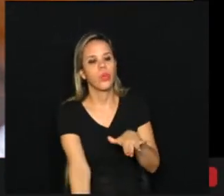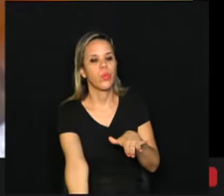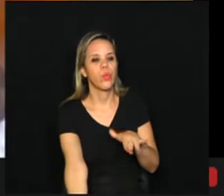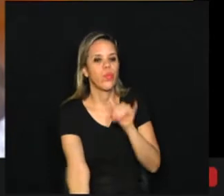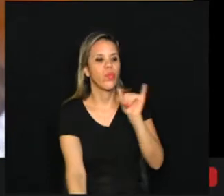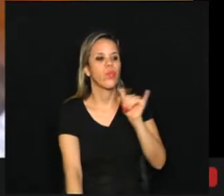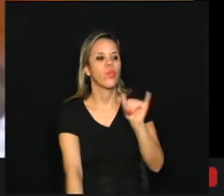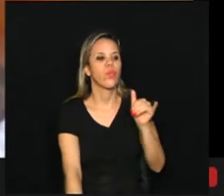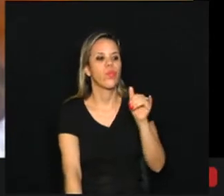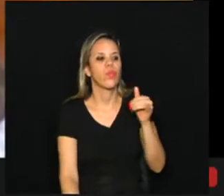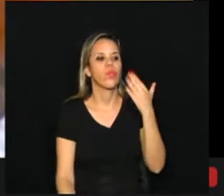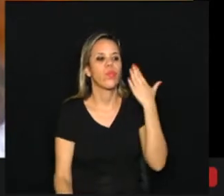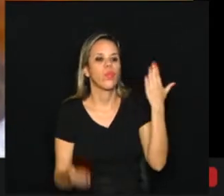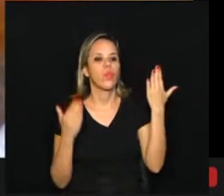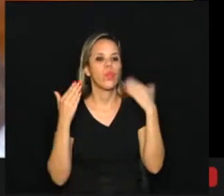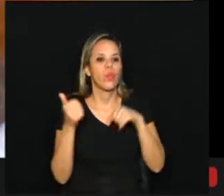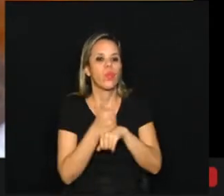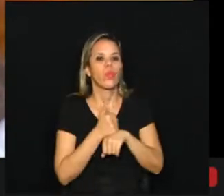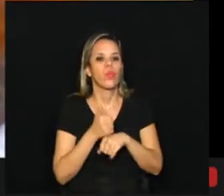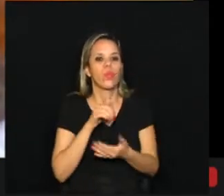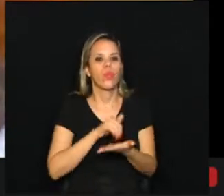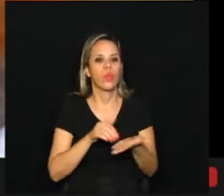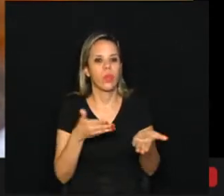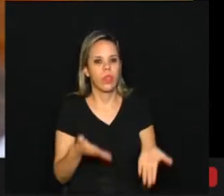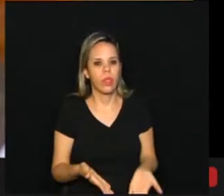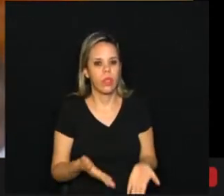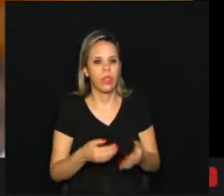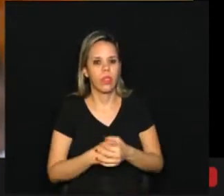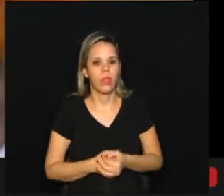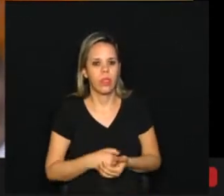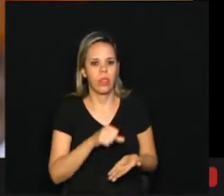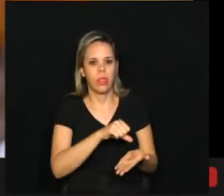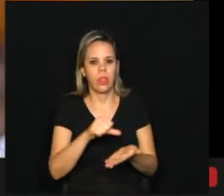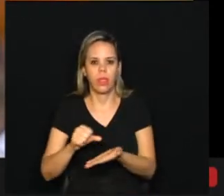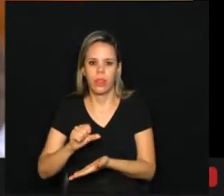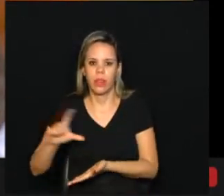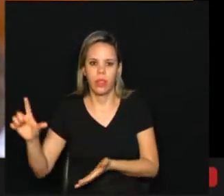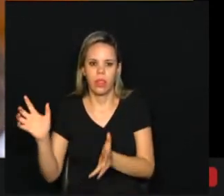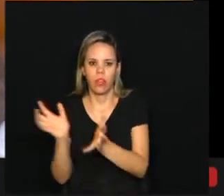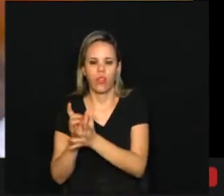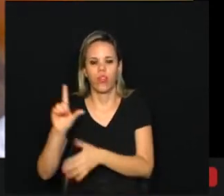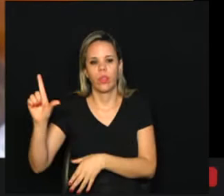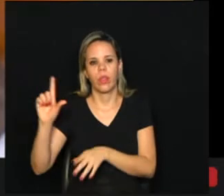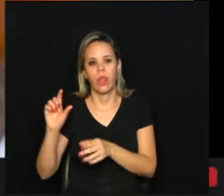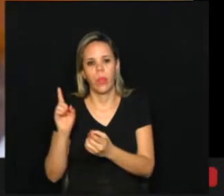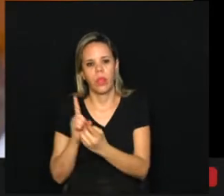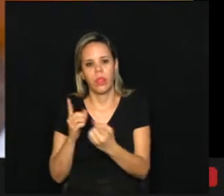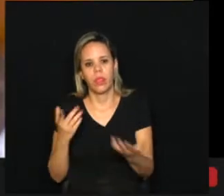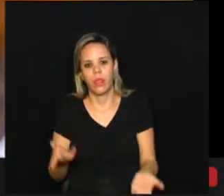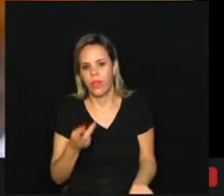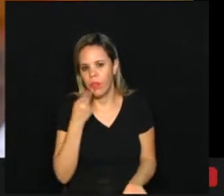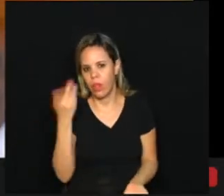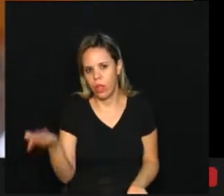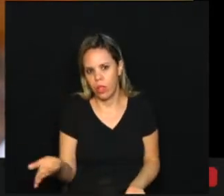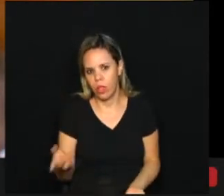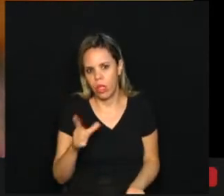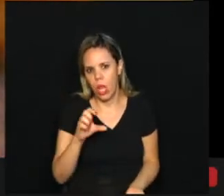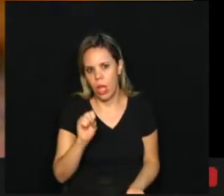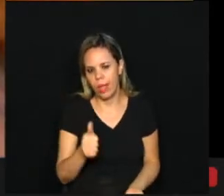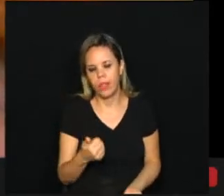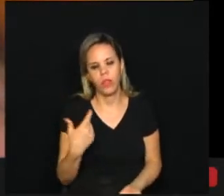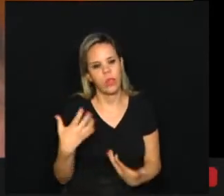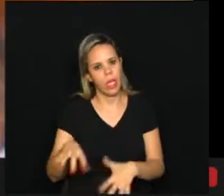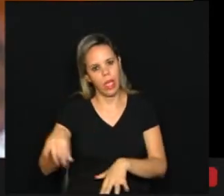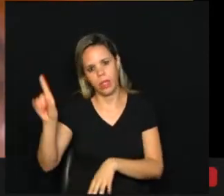os psicólogos estavam aqui na diretoria de ensino da região leste para atender. E aí ela falou, olha, o Lucas não quer